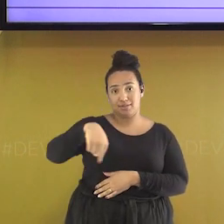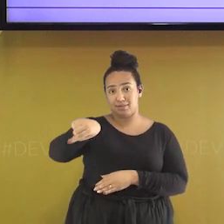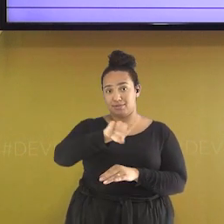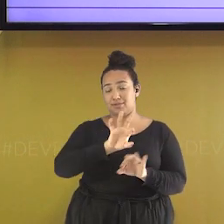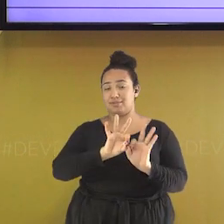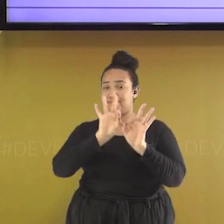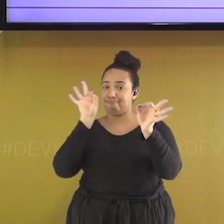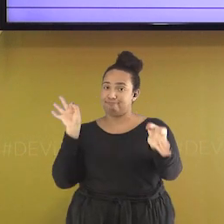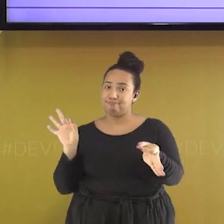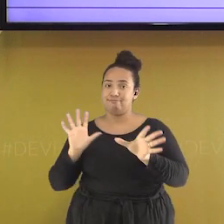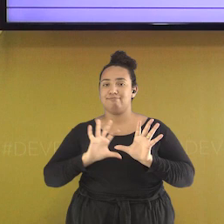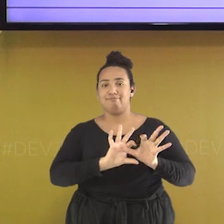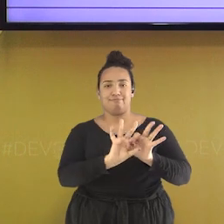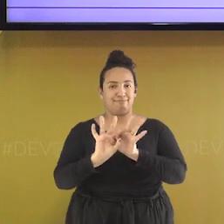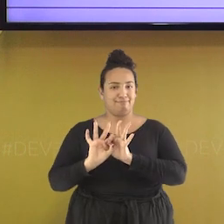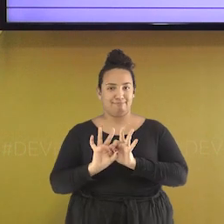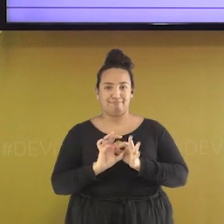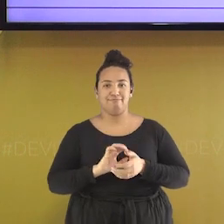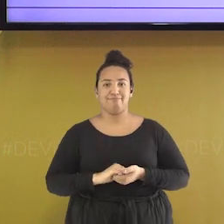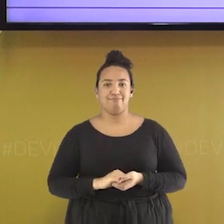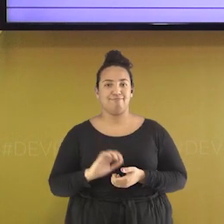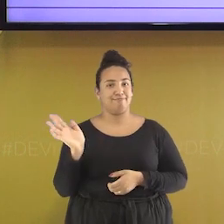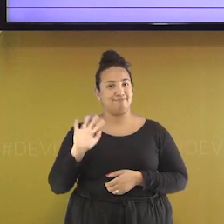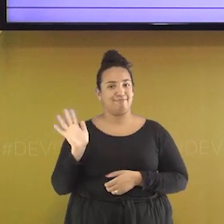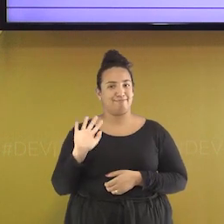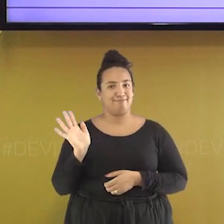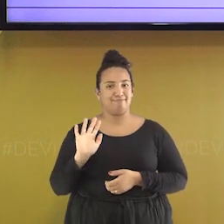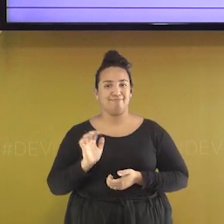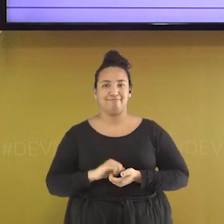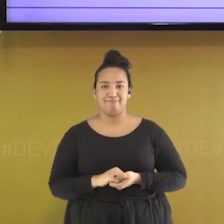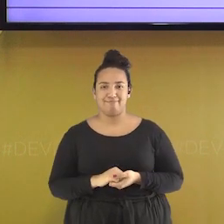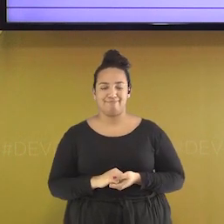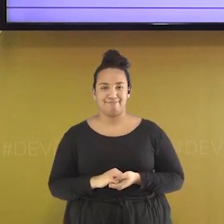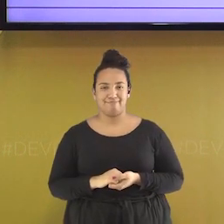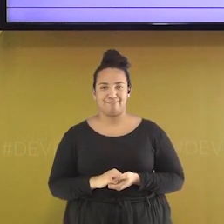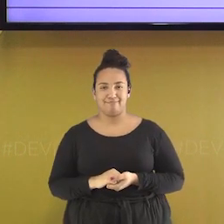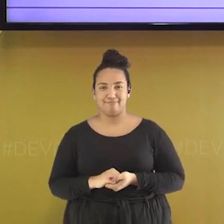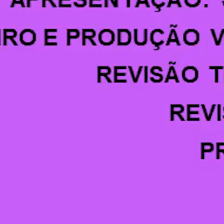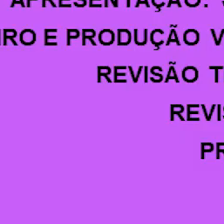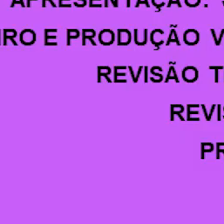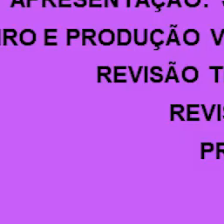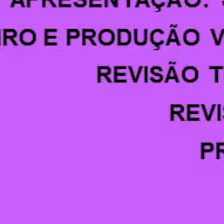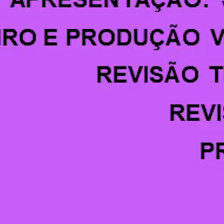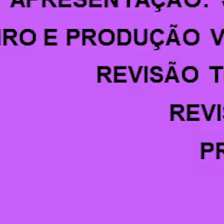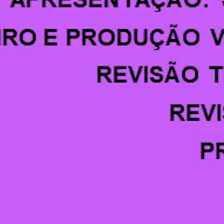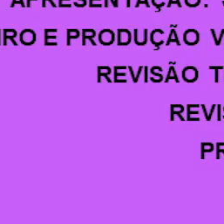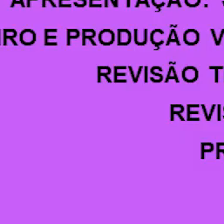esqueçam, mesmo distantes, nós estamos juntos. Até mais!